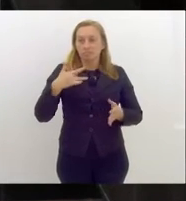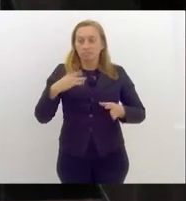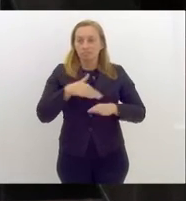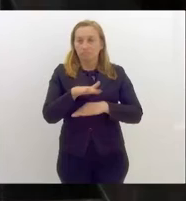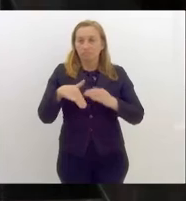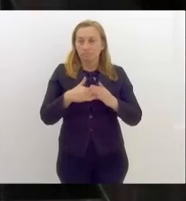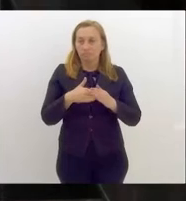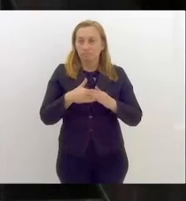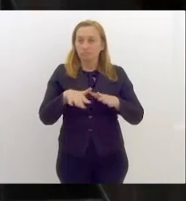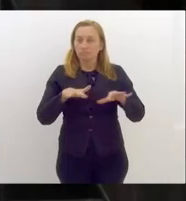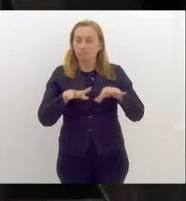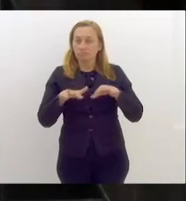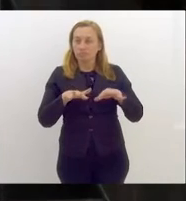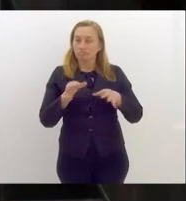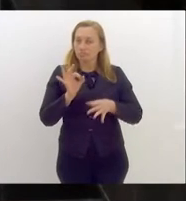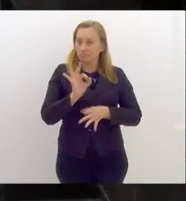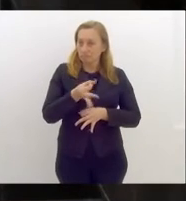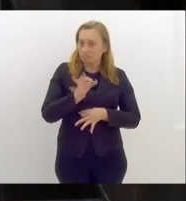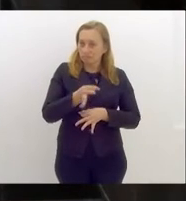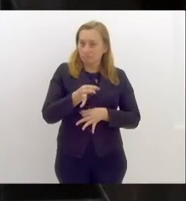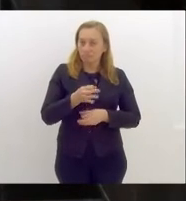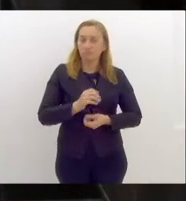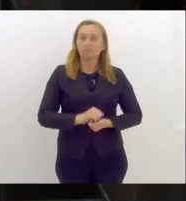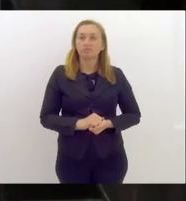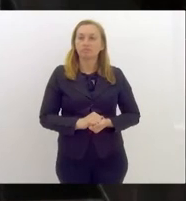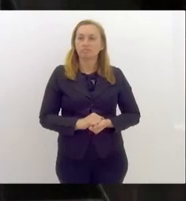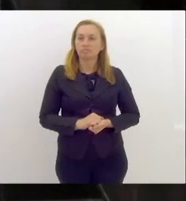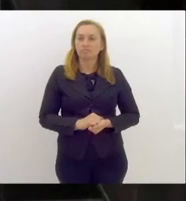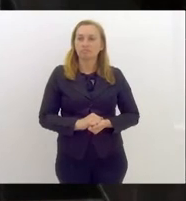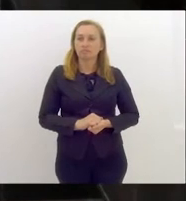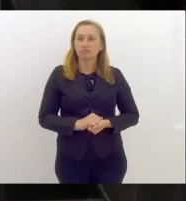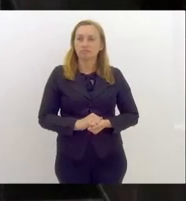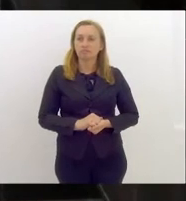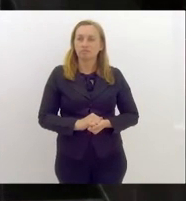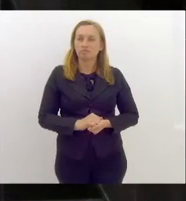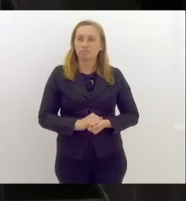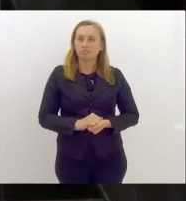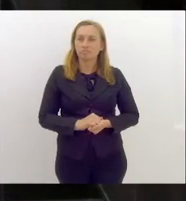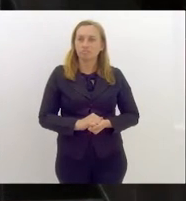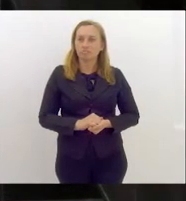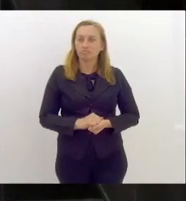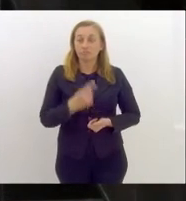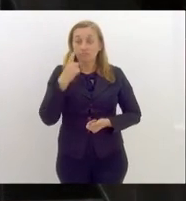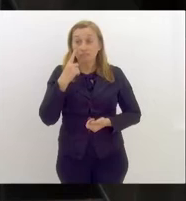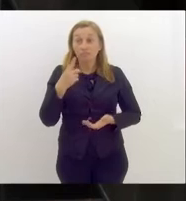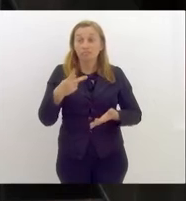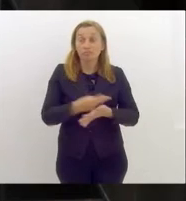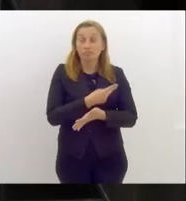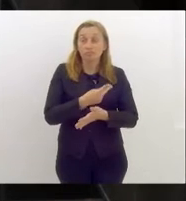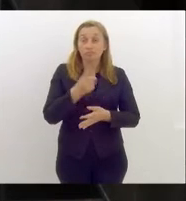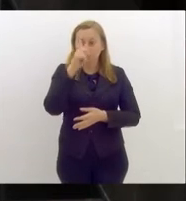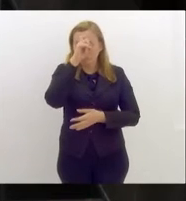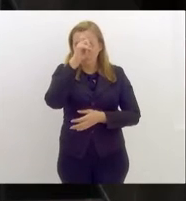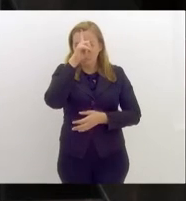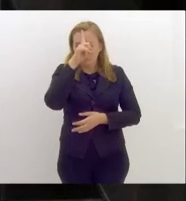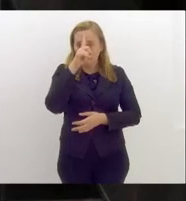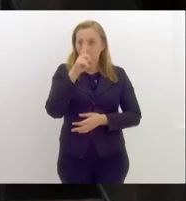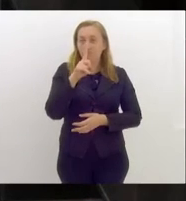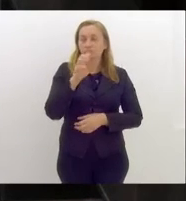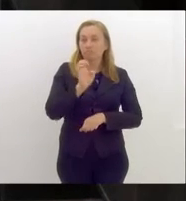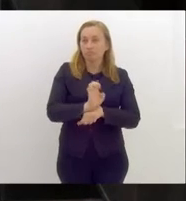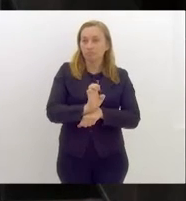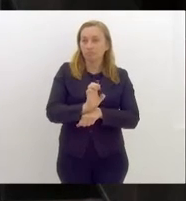os movimentos necessários e possíveis para dirigenciar e apurar o que aconteceu no Hospital Estadual